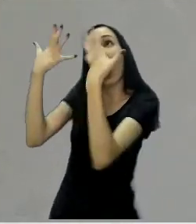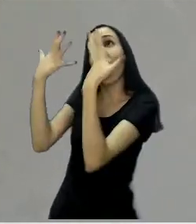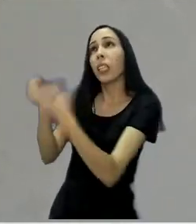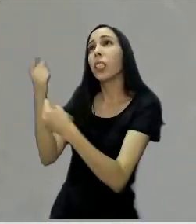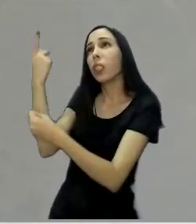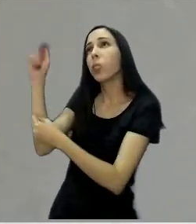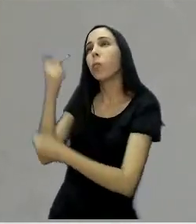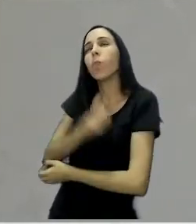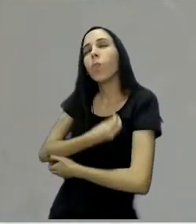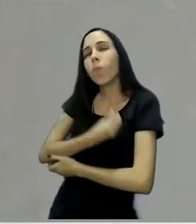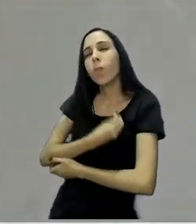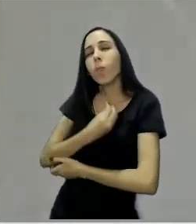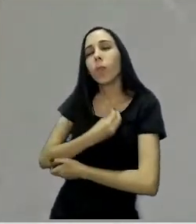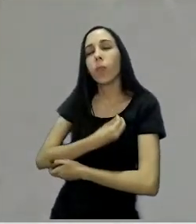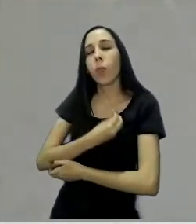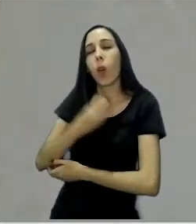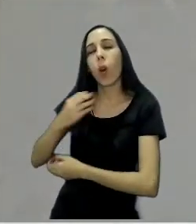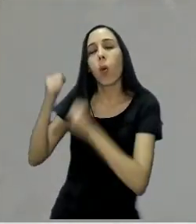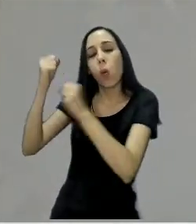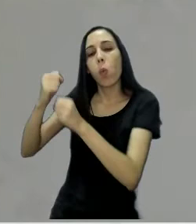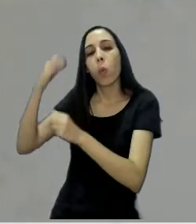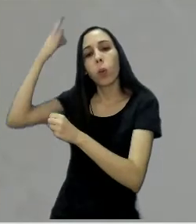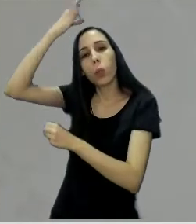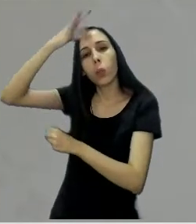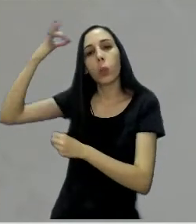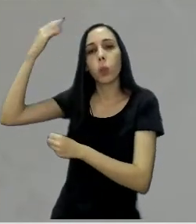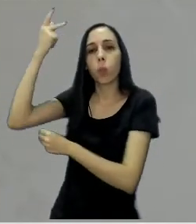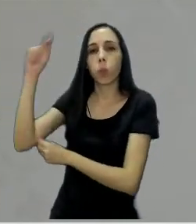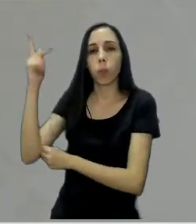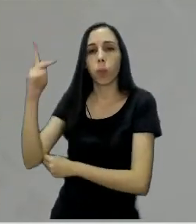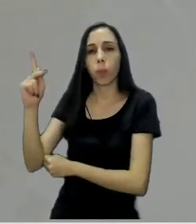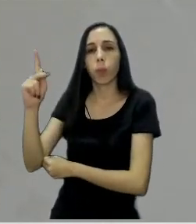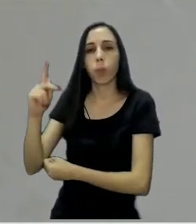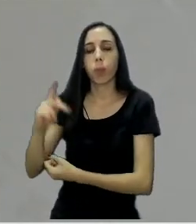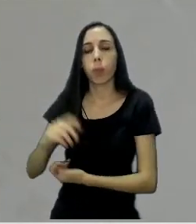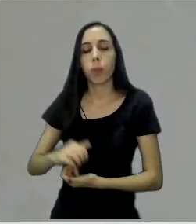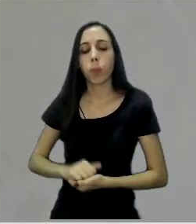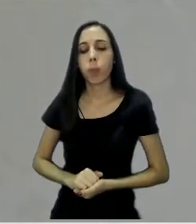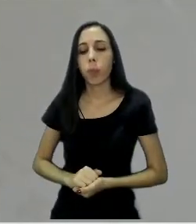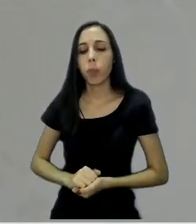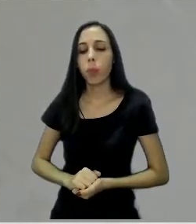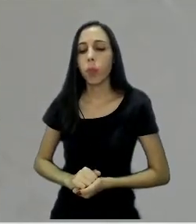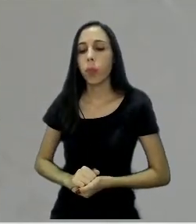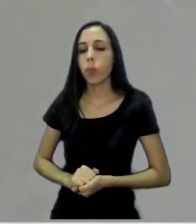nós erguemos sobre a nossa vida, no poder do Espírito Santo.